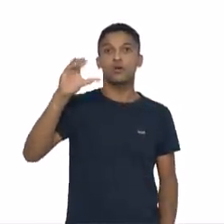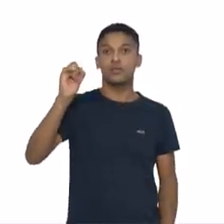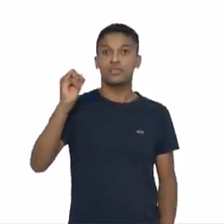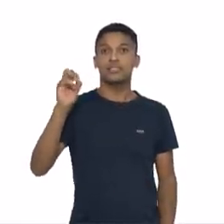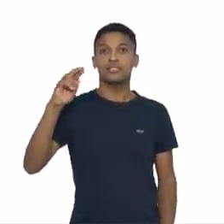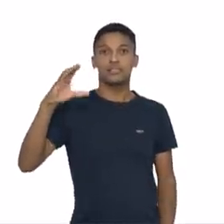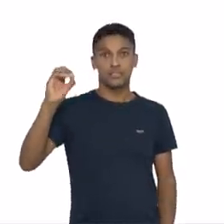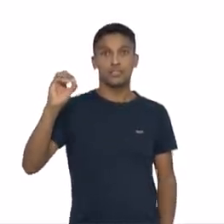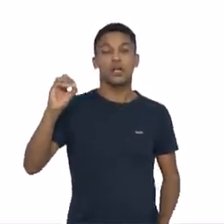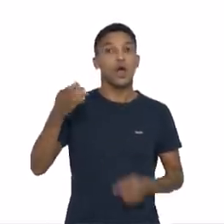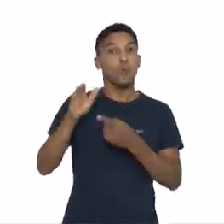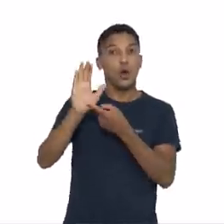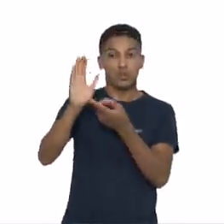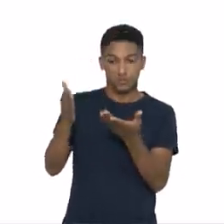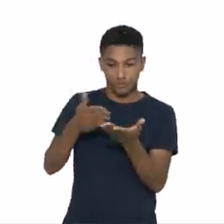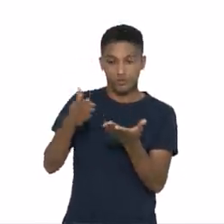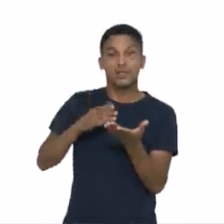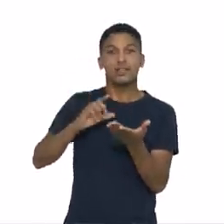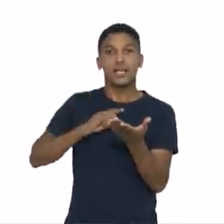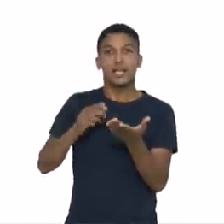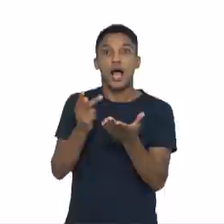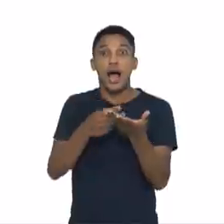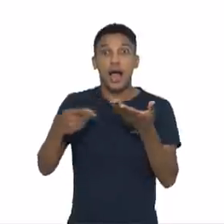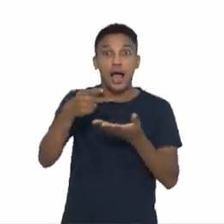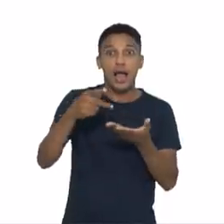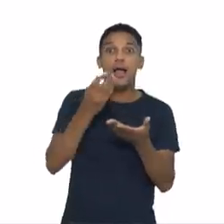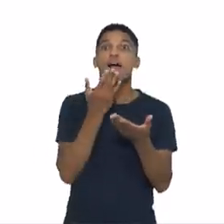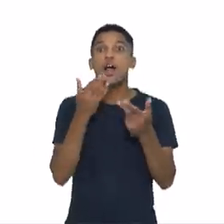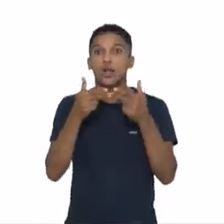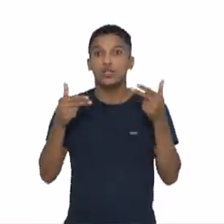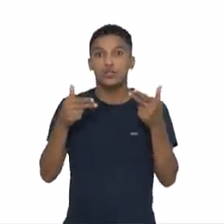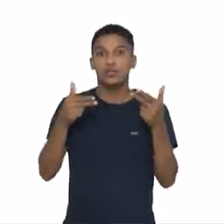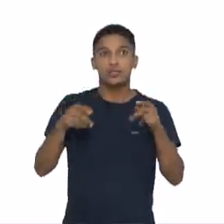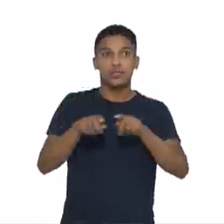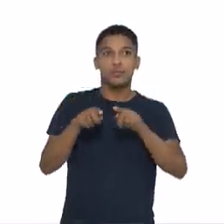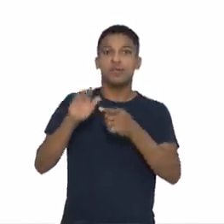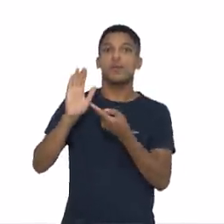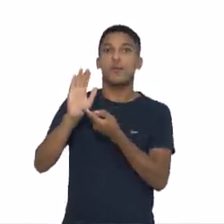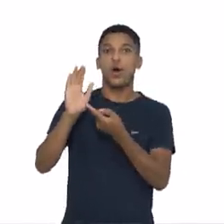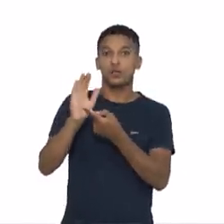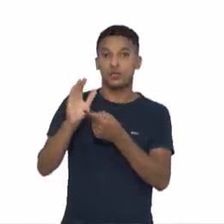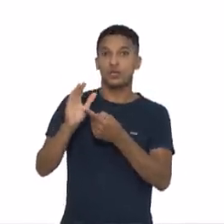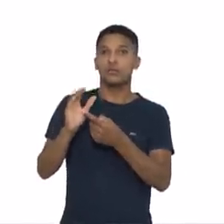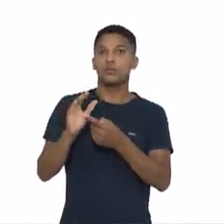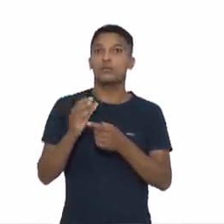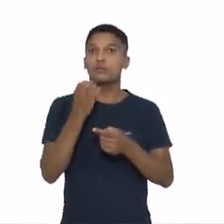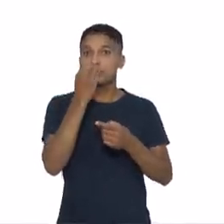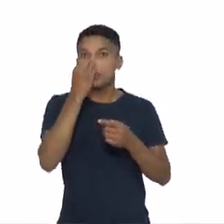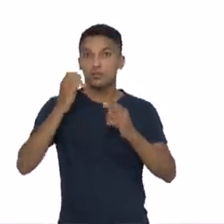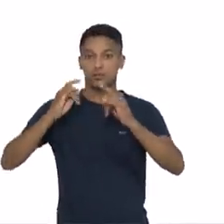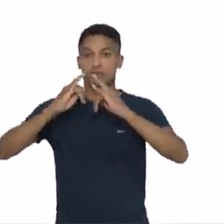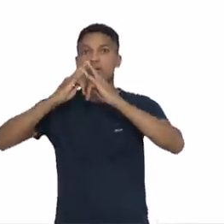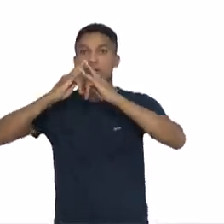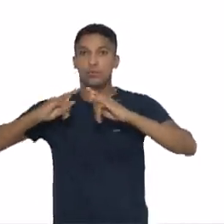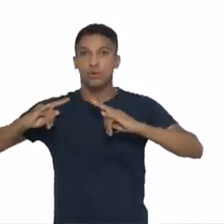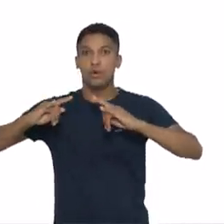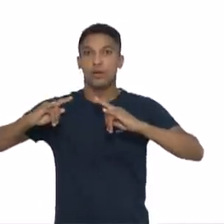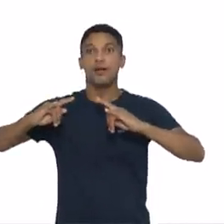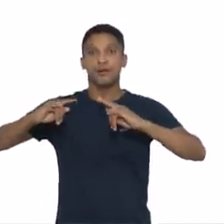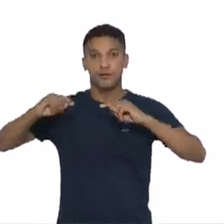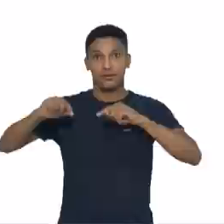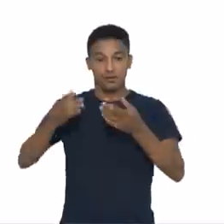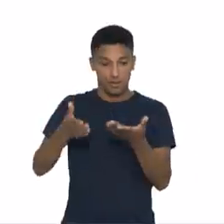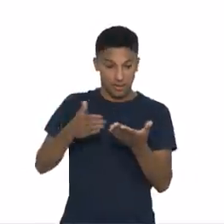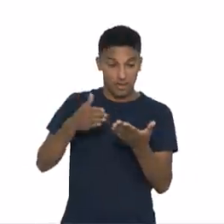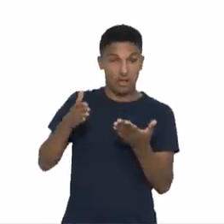lonas coloridas, bilheteria e o público vindo para assistir o espetáculo. A artista faz também uma referência ao circo moderno, que